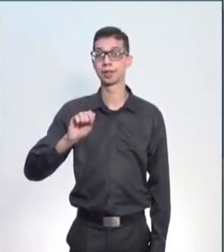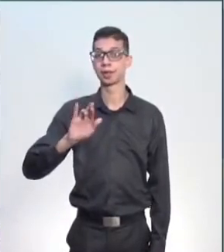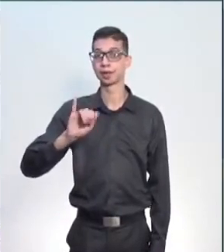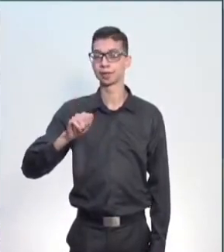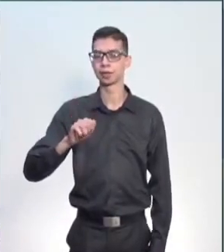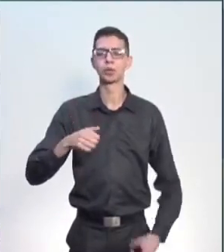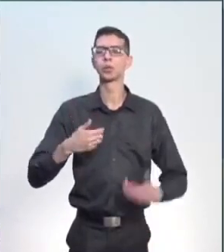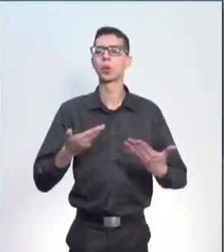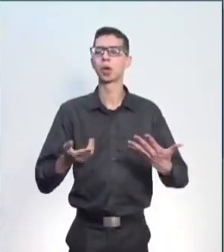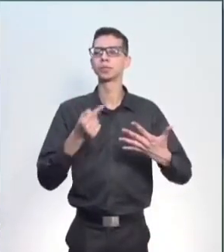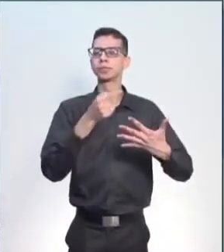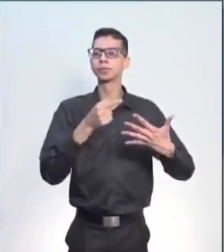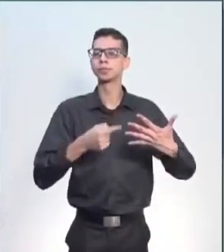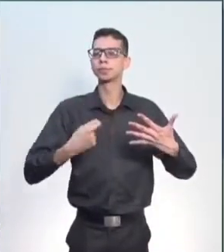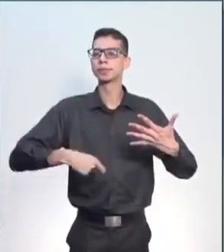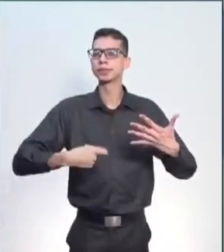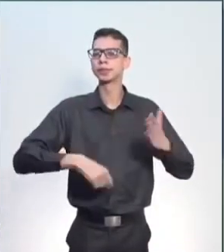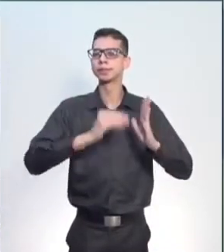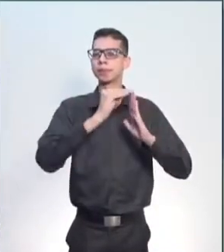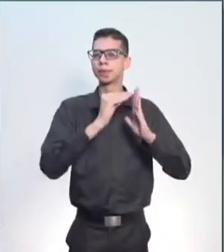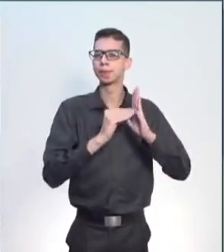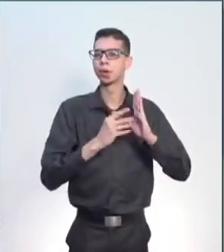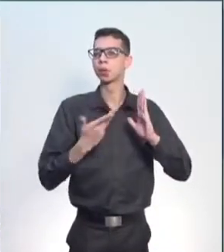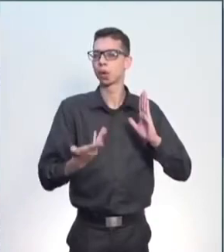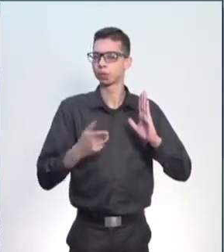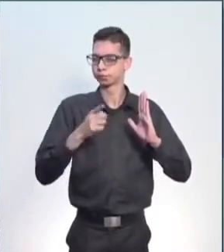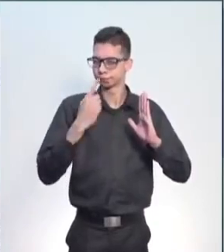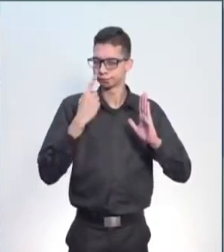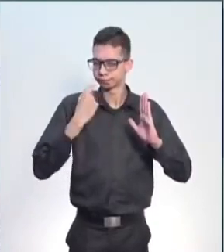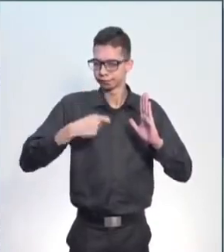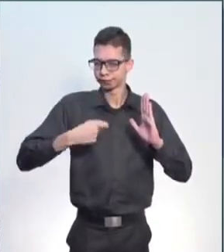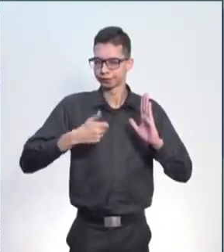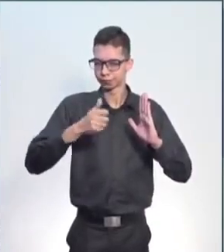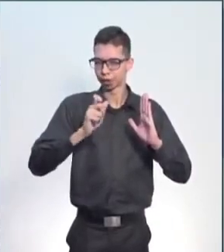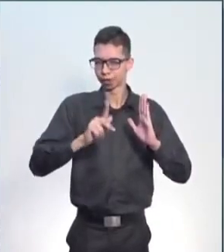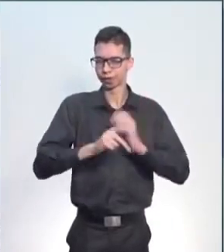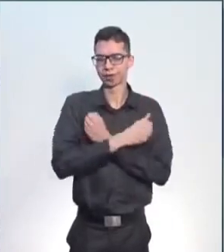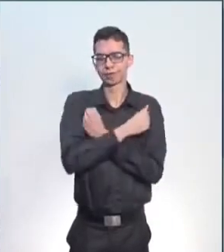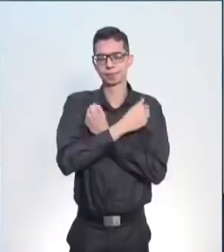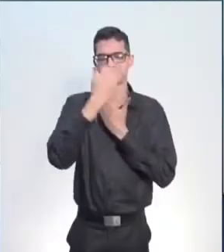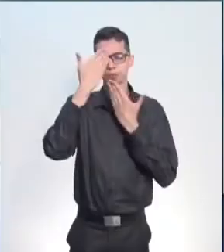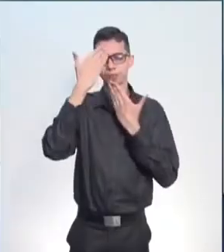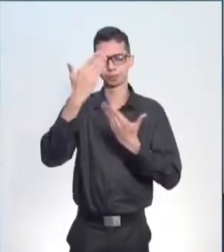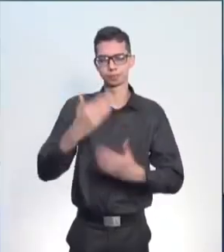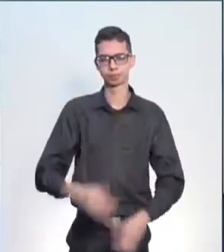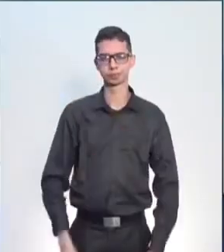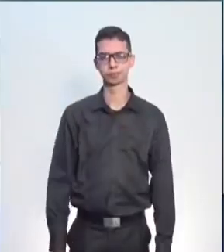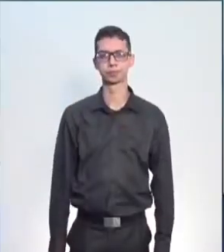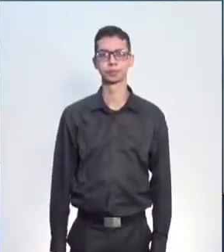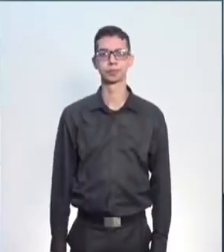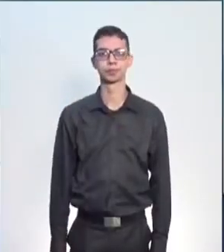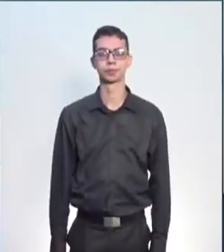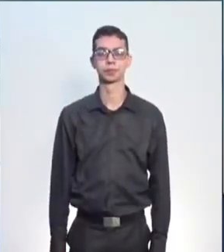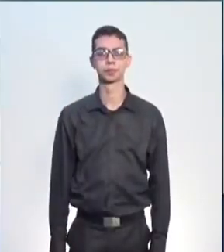precisam estar ali disponíveis para vocês. Tá certo? Um abraço, obrigada. Até